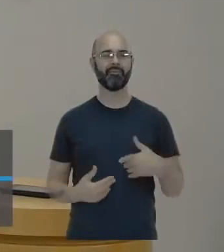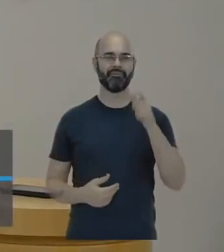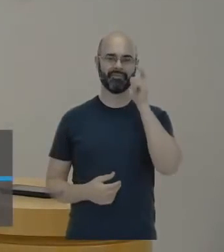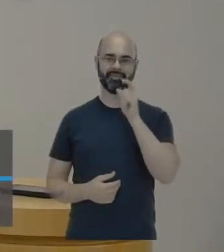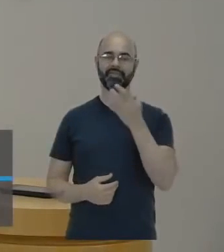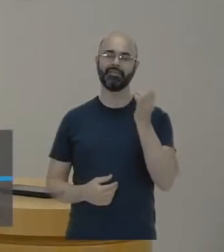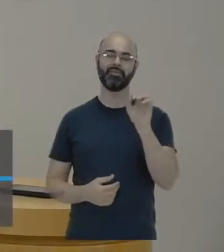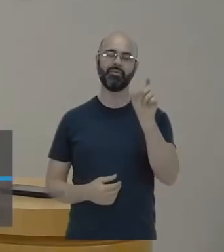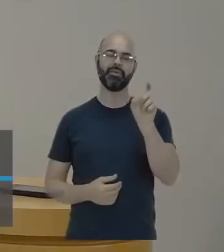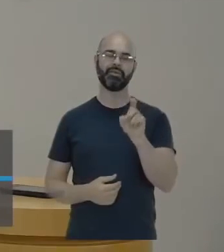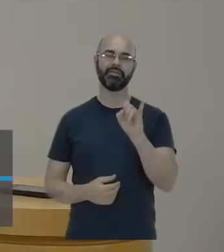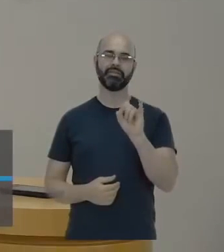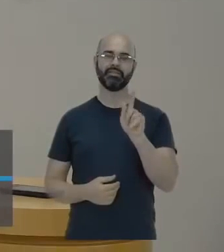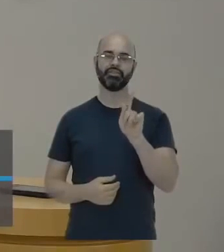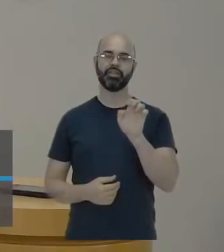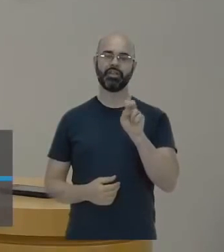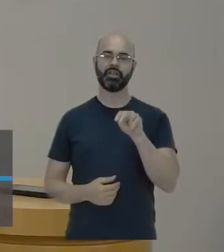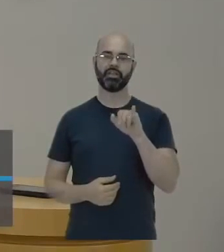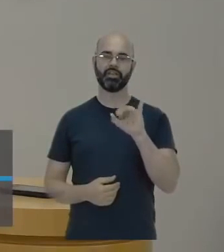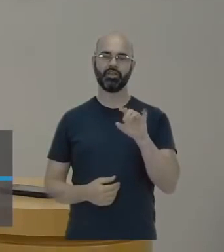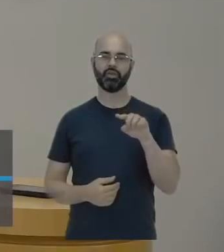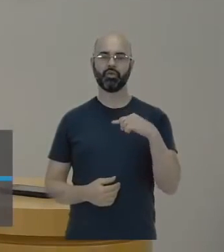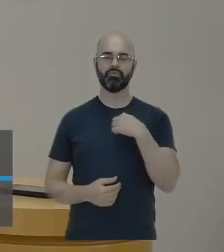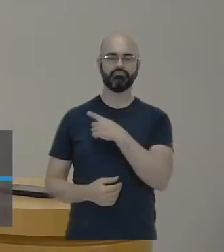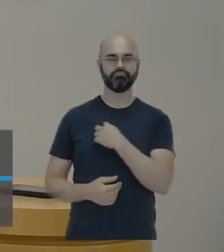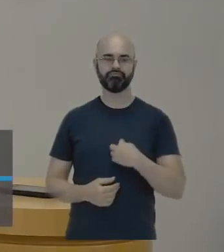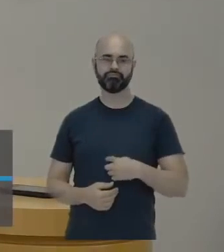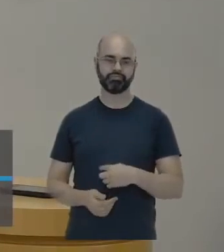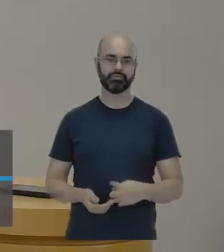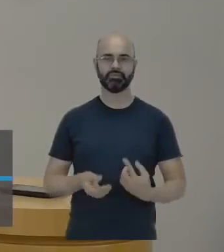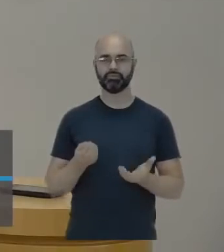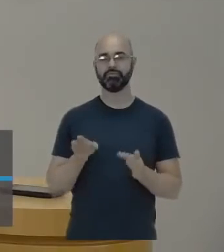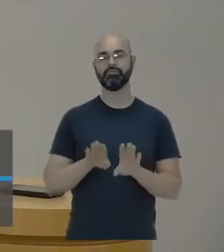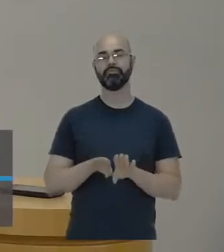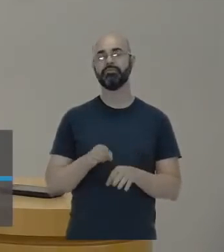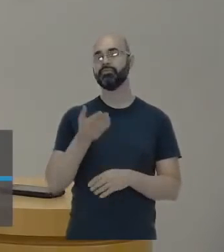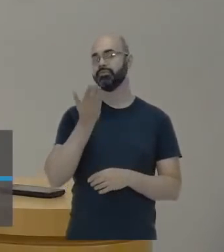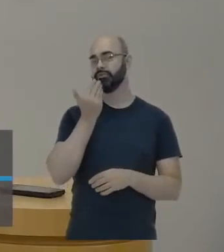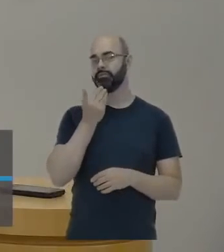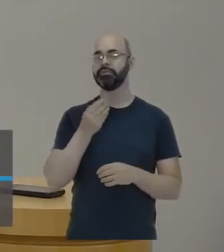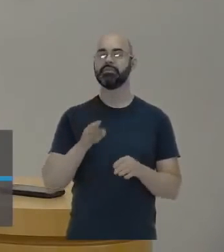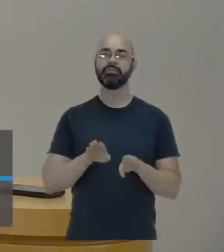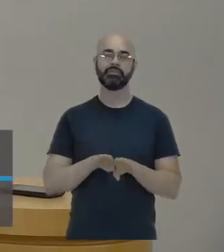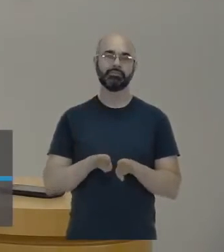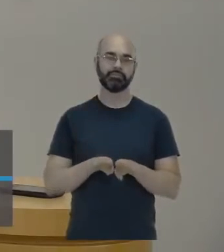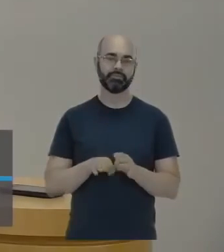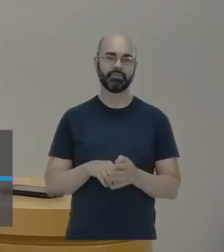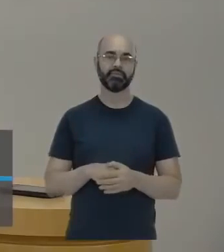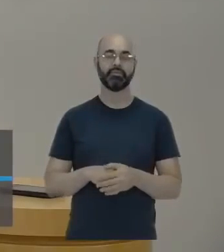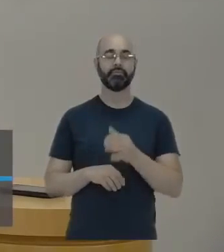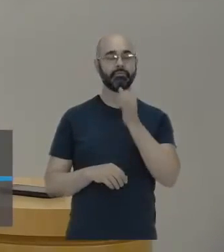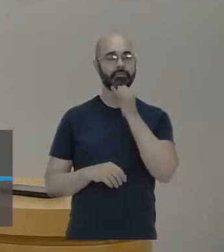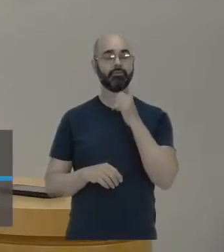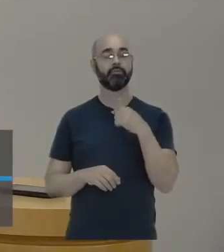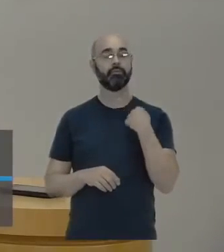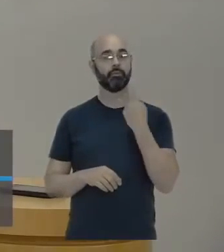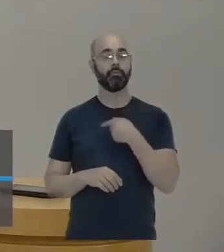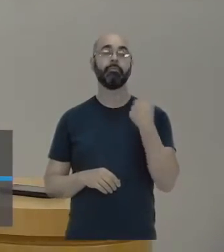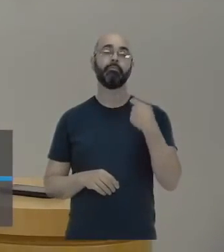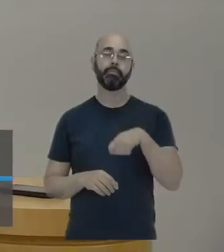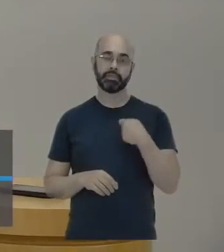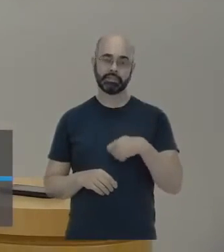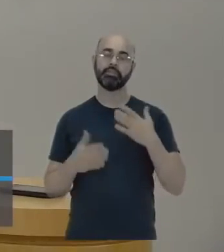oxigênio passeia pelo corpo, agora a gente viu como é que o alimento também, né? E tudo que a gente vai precisar vai sendo absorvido, o